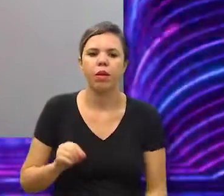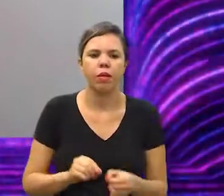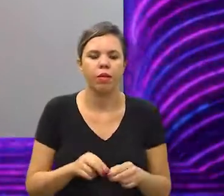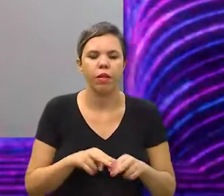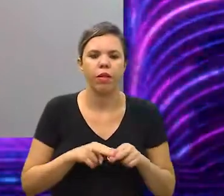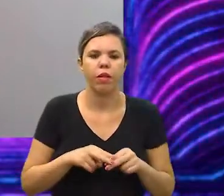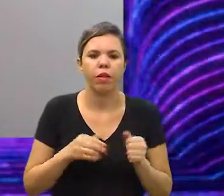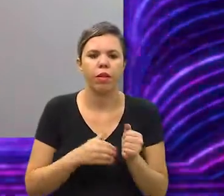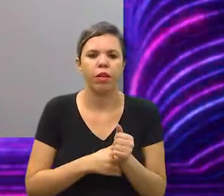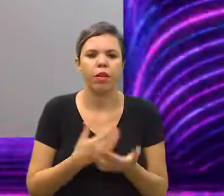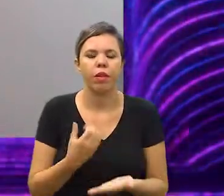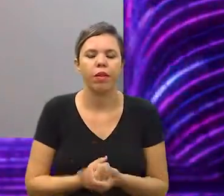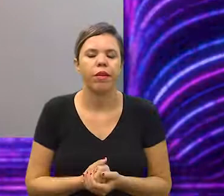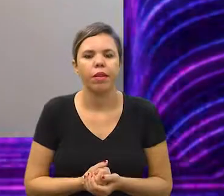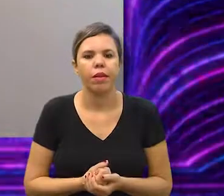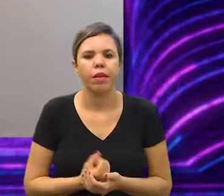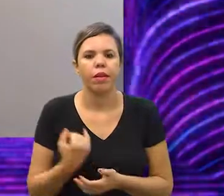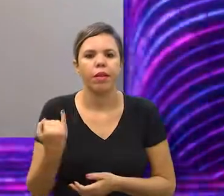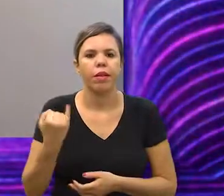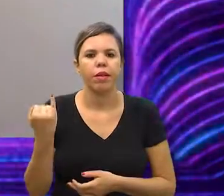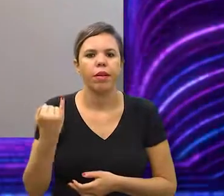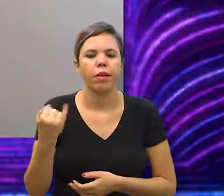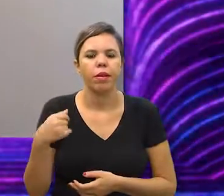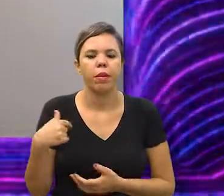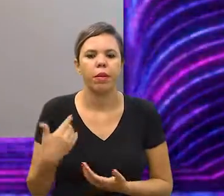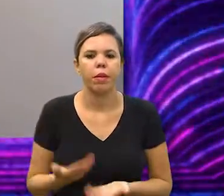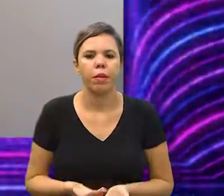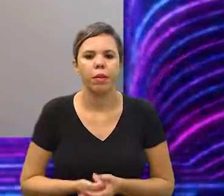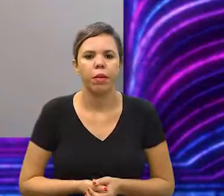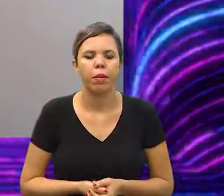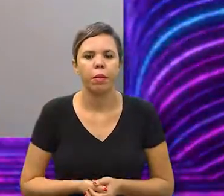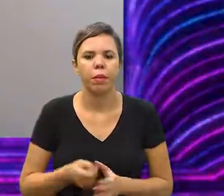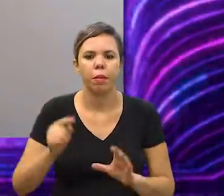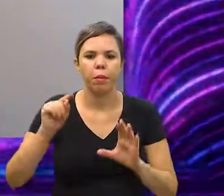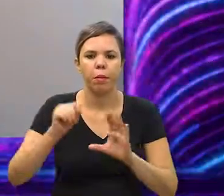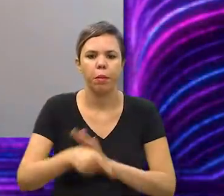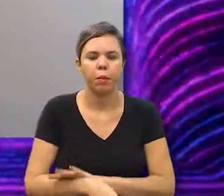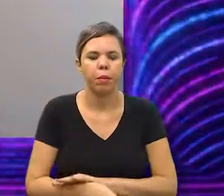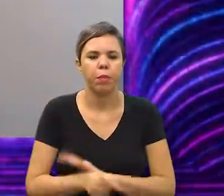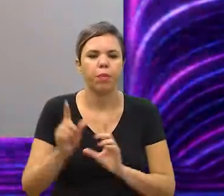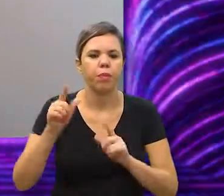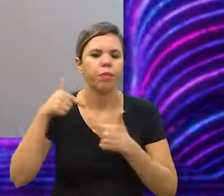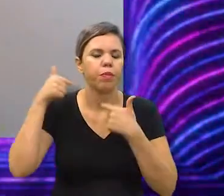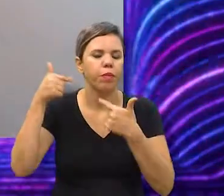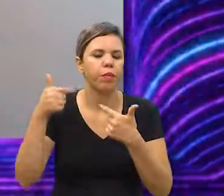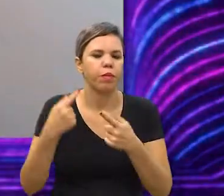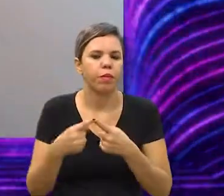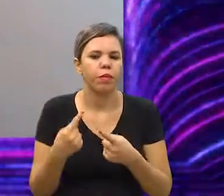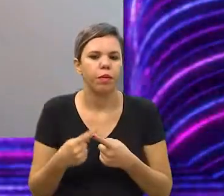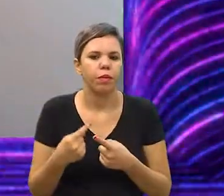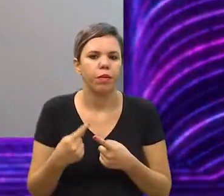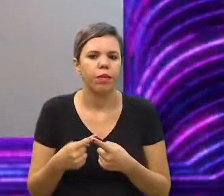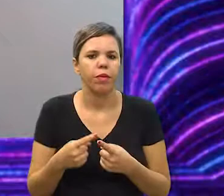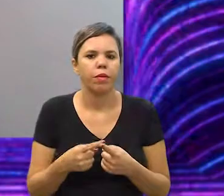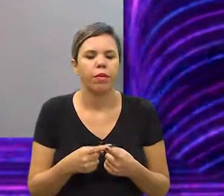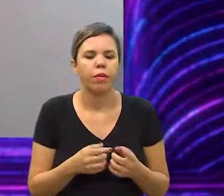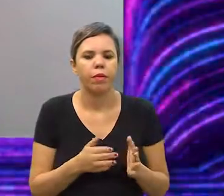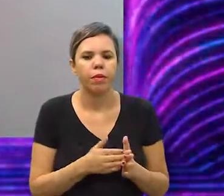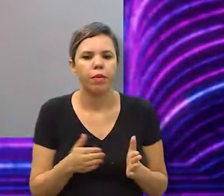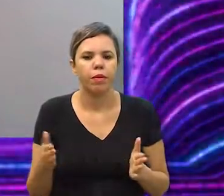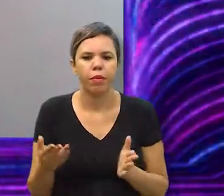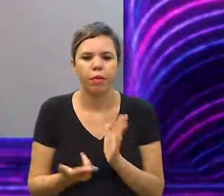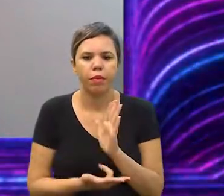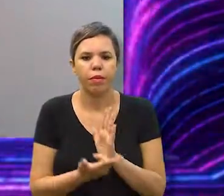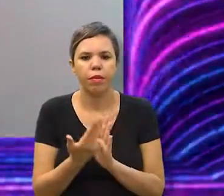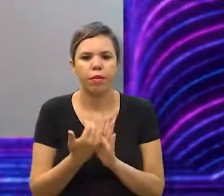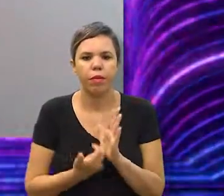Arquivos Secretos, que é importante para a gente aprofundar nesses personagens. Porque assim, você passa por um personagem no quadrinho e